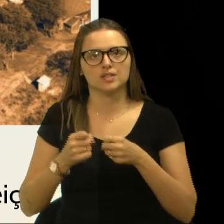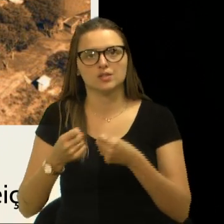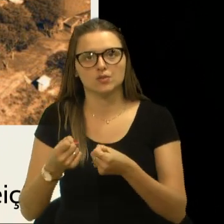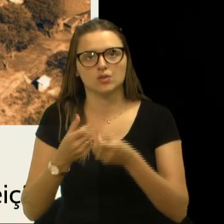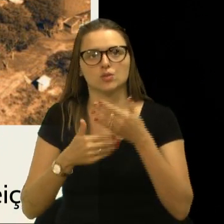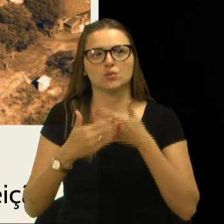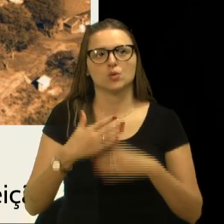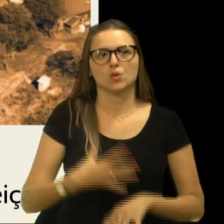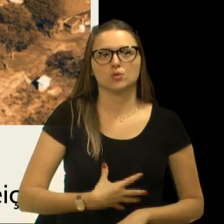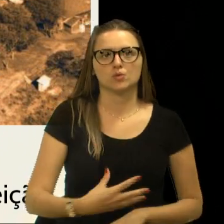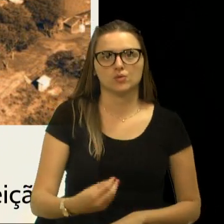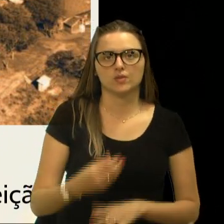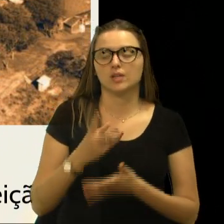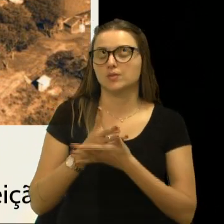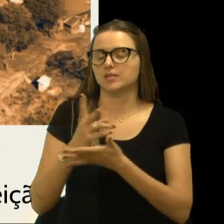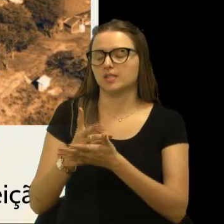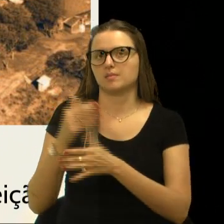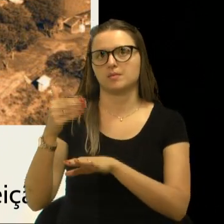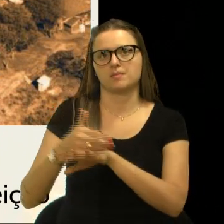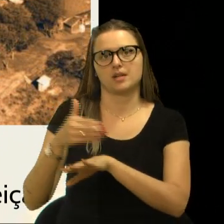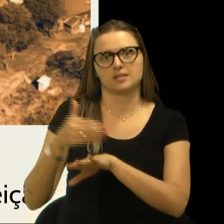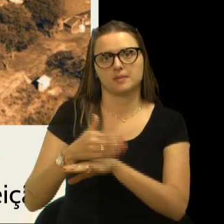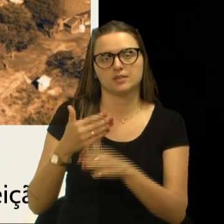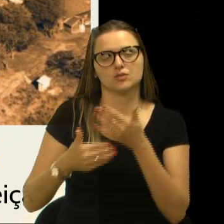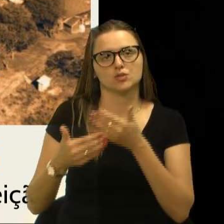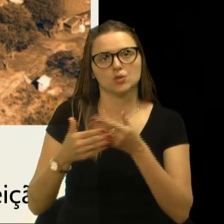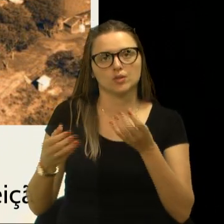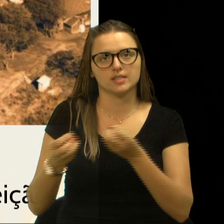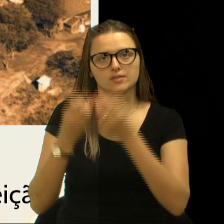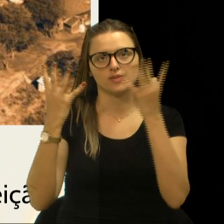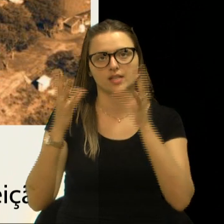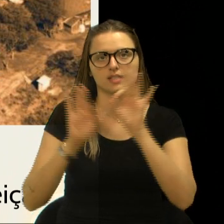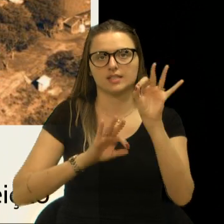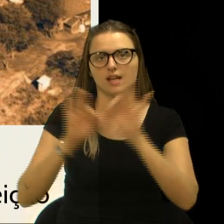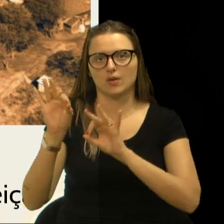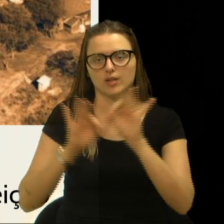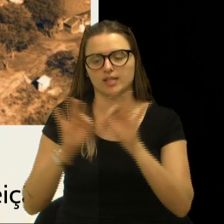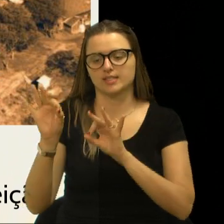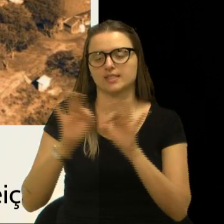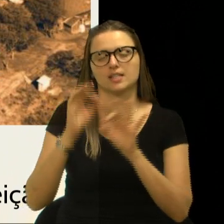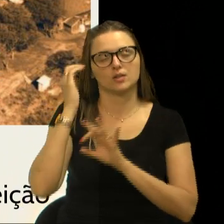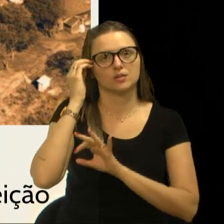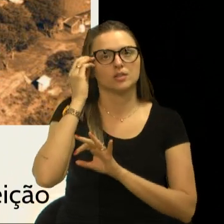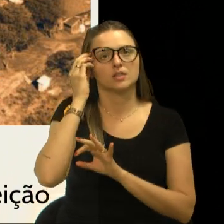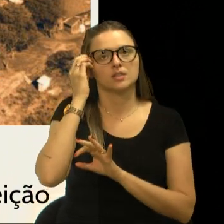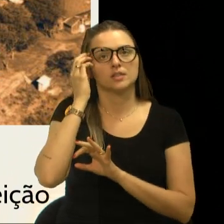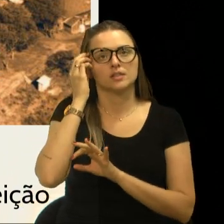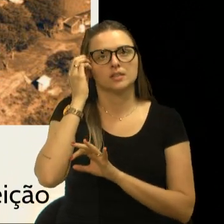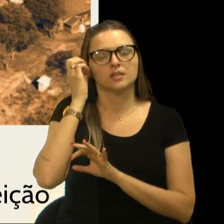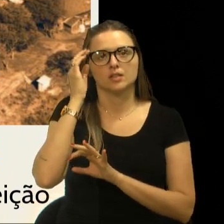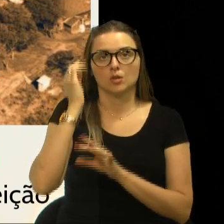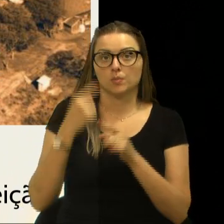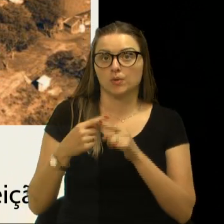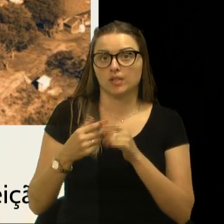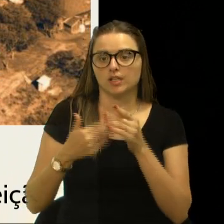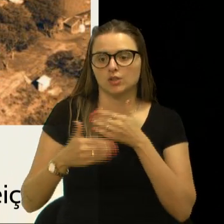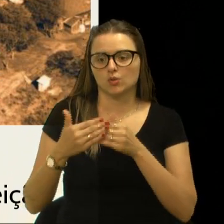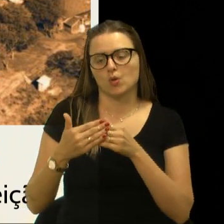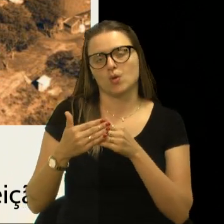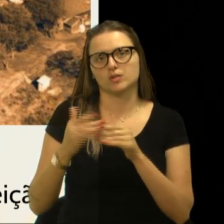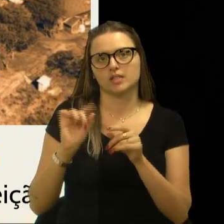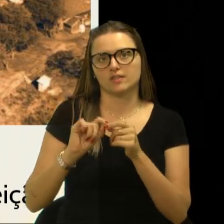filhos ali, sempre participando das festas, desde a preparação de espeto e tudo, porque as primeiras festas eram feitas aí